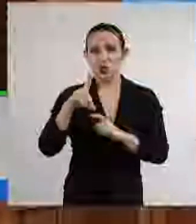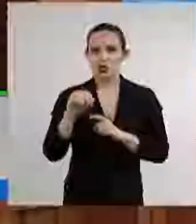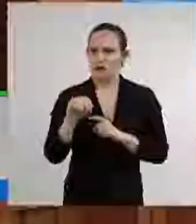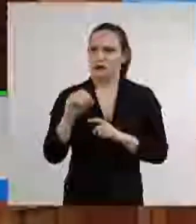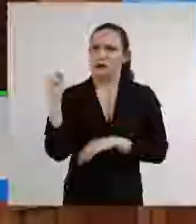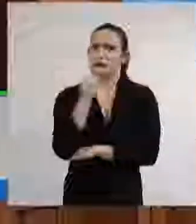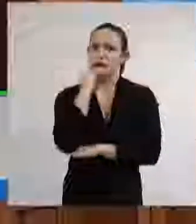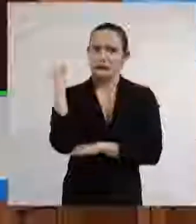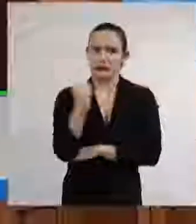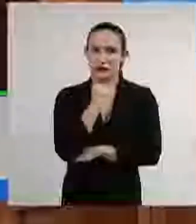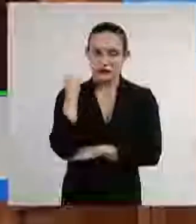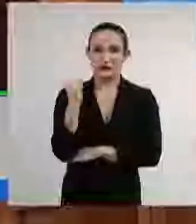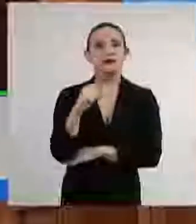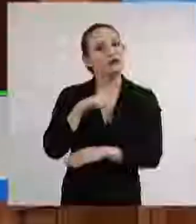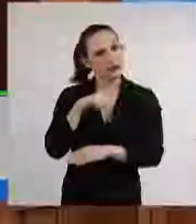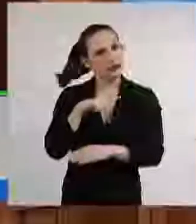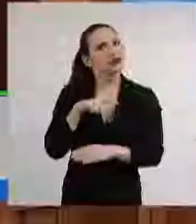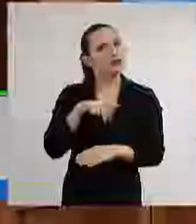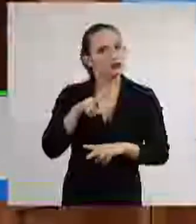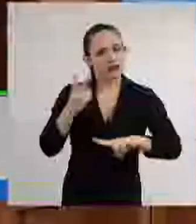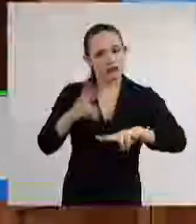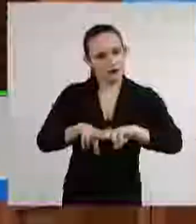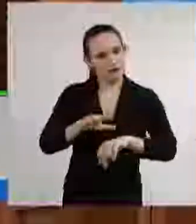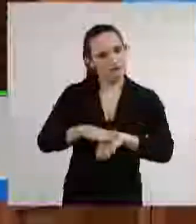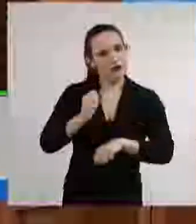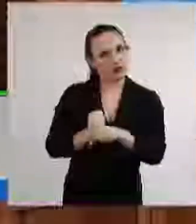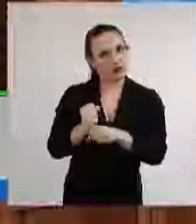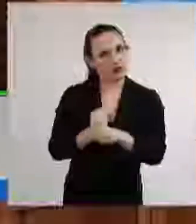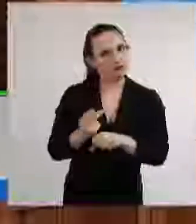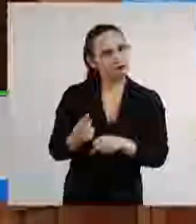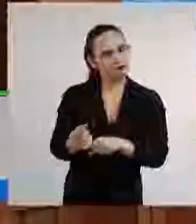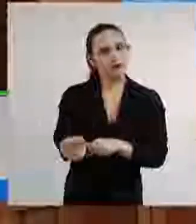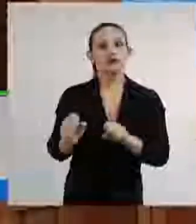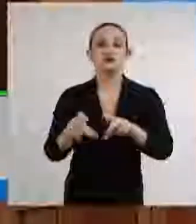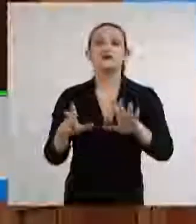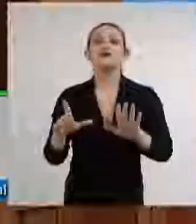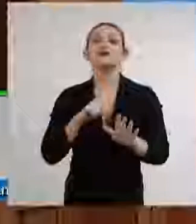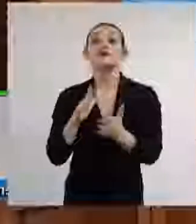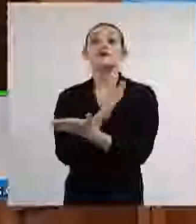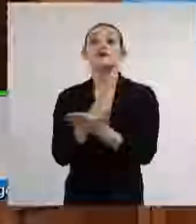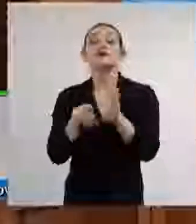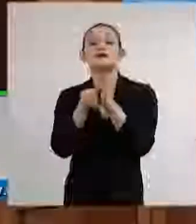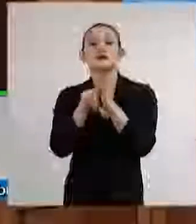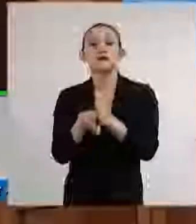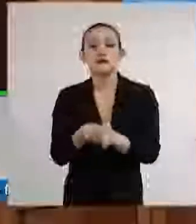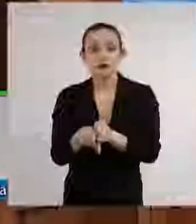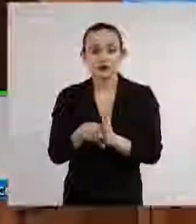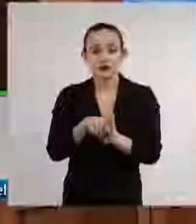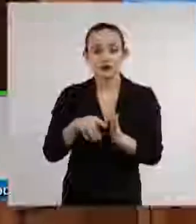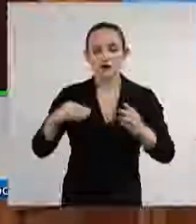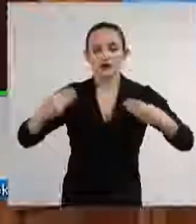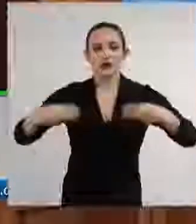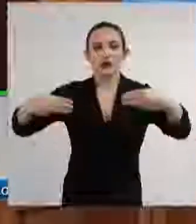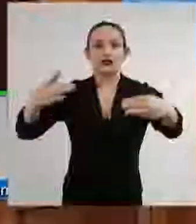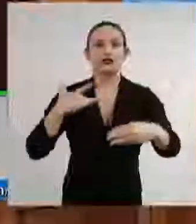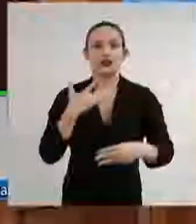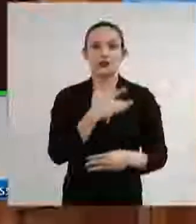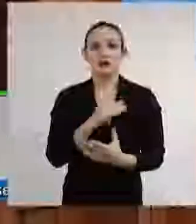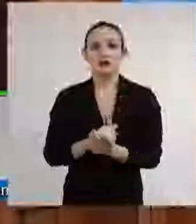segundo o mapa da violência de 2015, dados levantados pelo Ministério da Saúde entre 1980 e